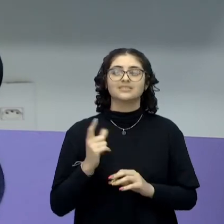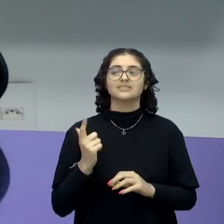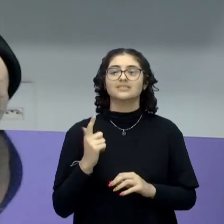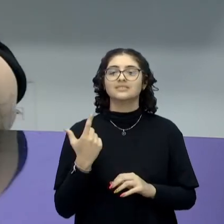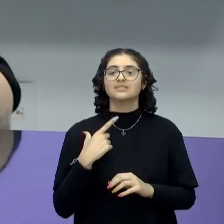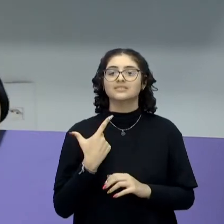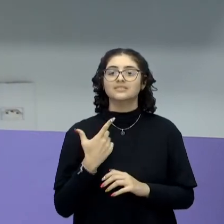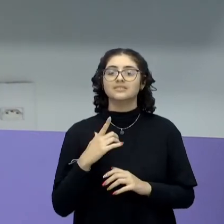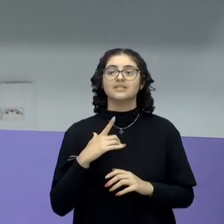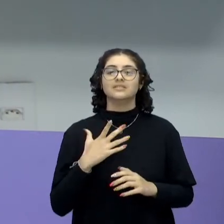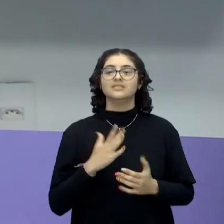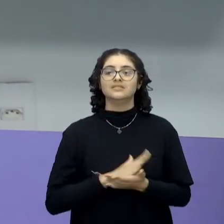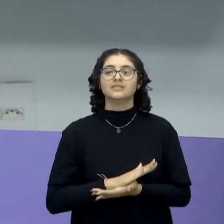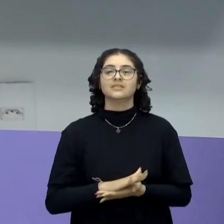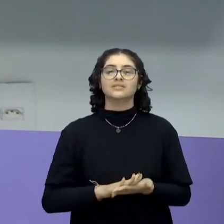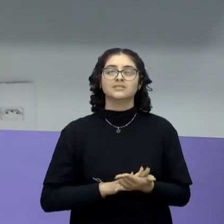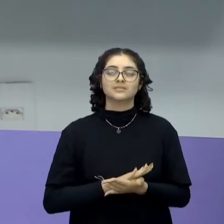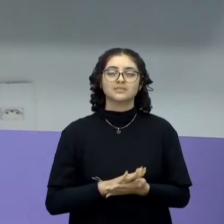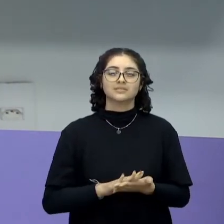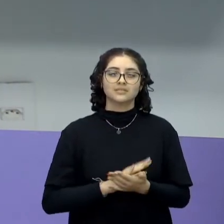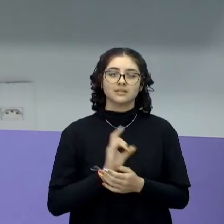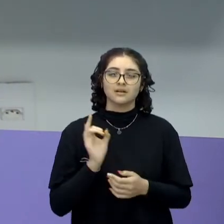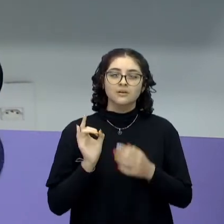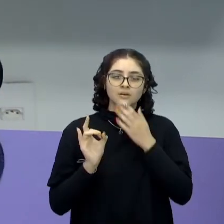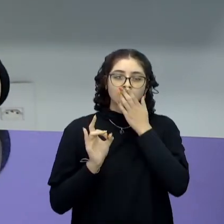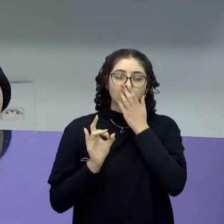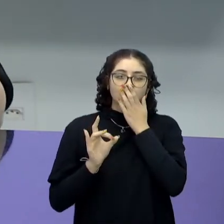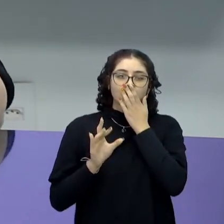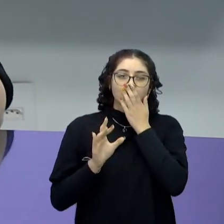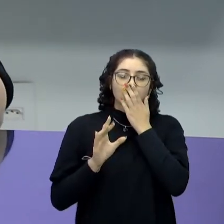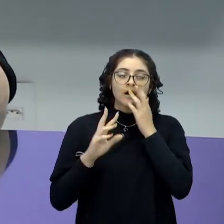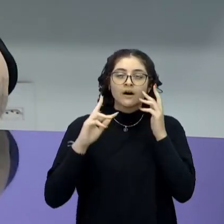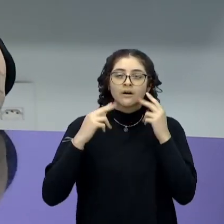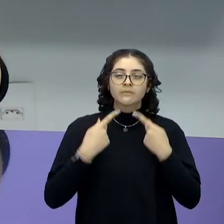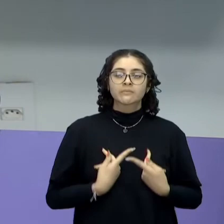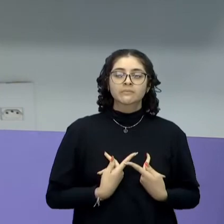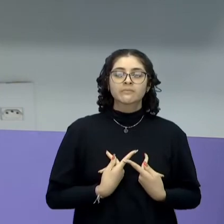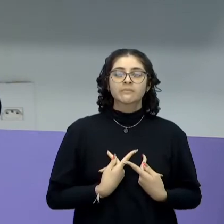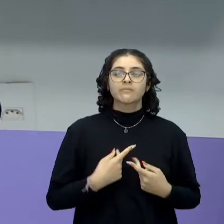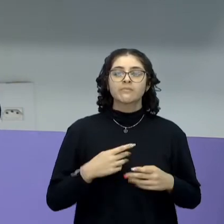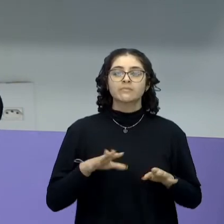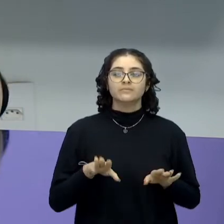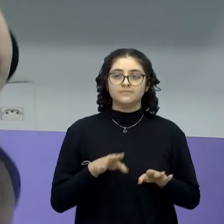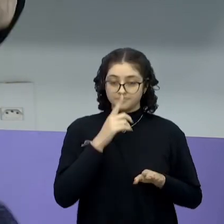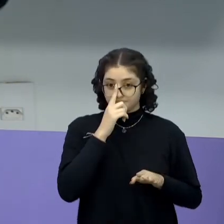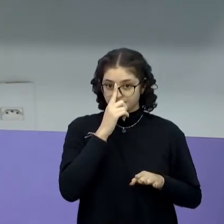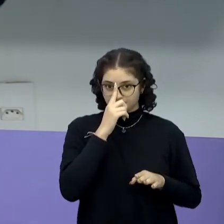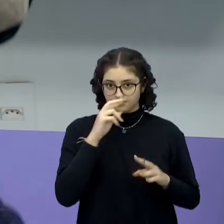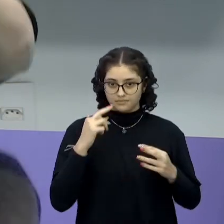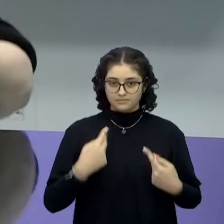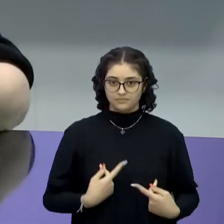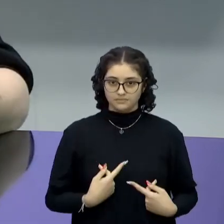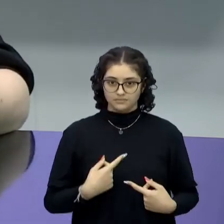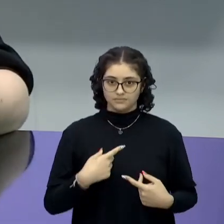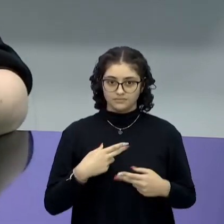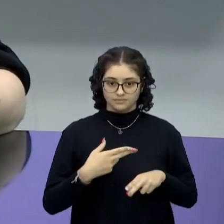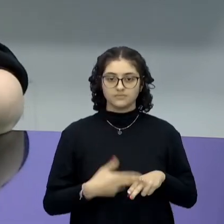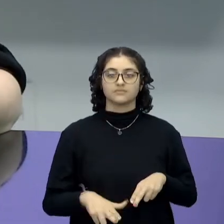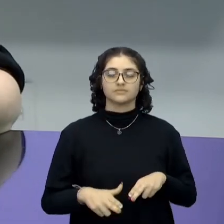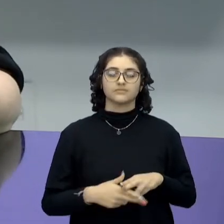não possuem nada, a não ser o fato de que são seres humanos, mas são encarados como seres humanos